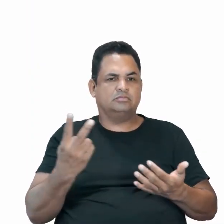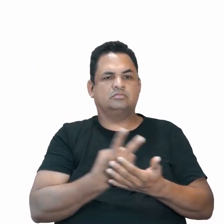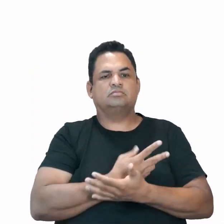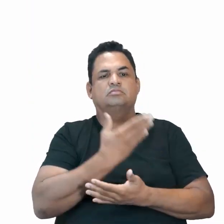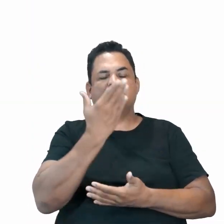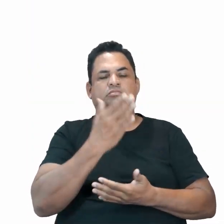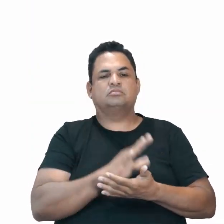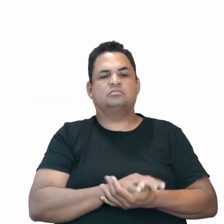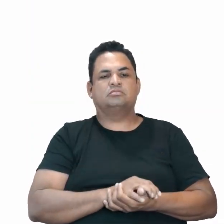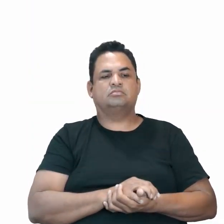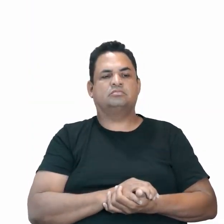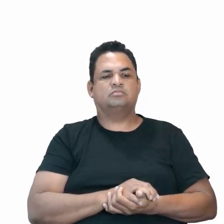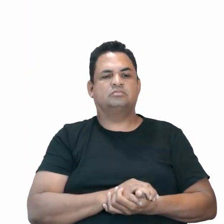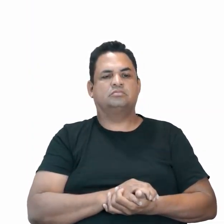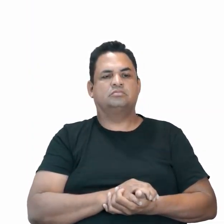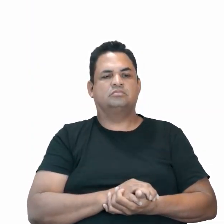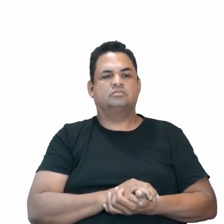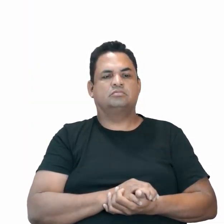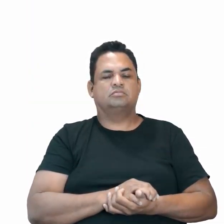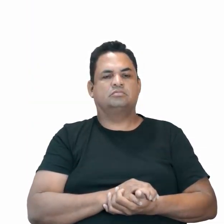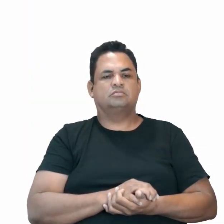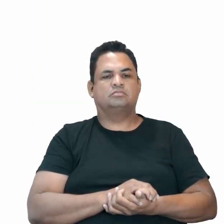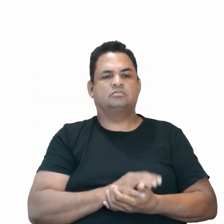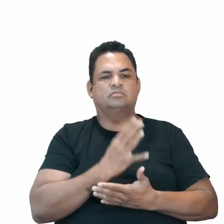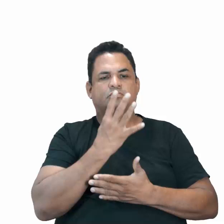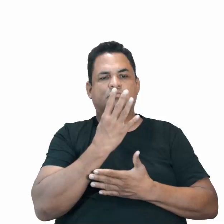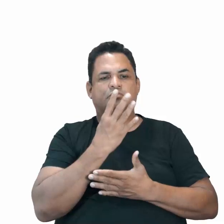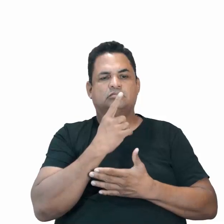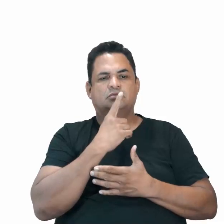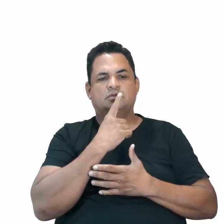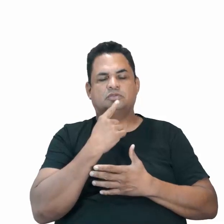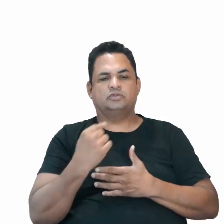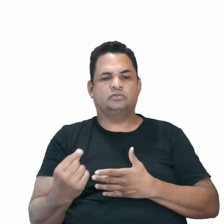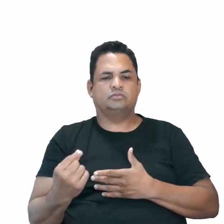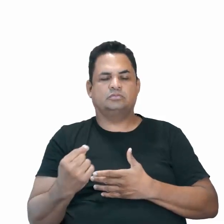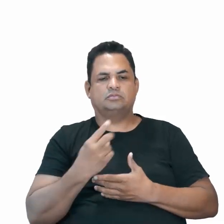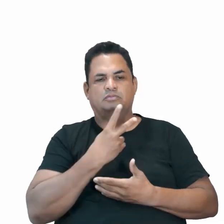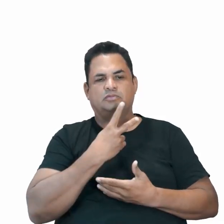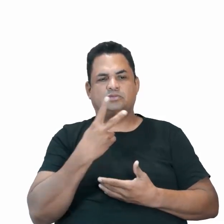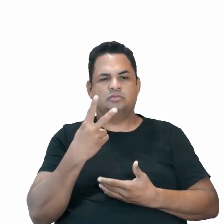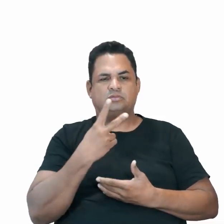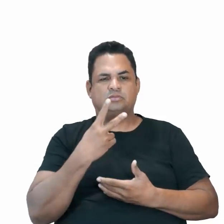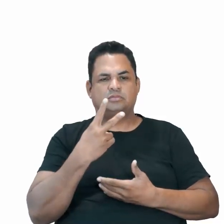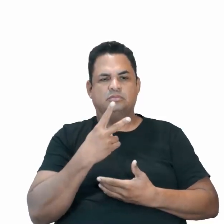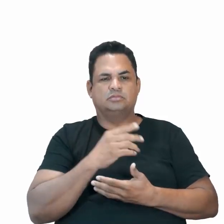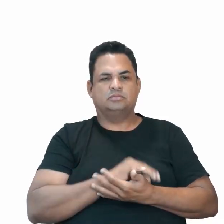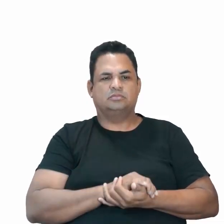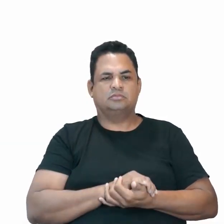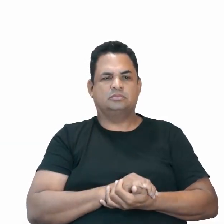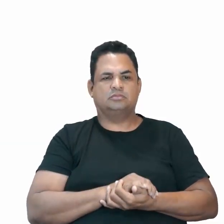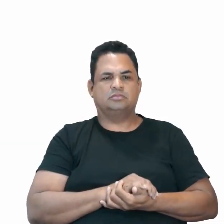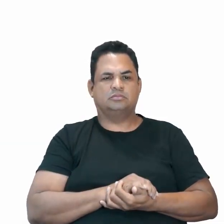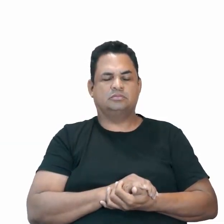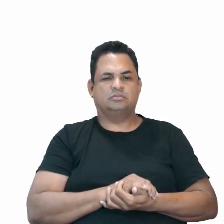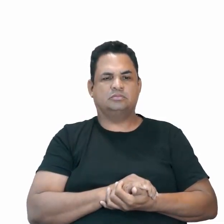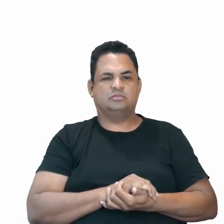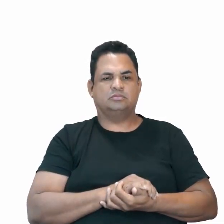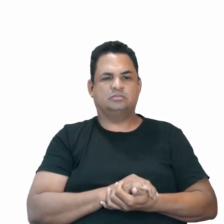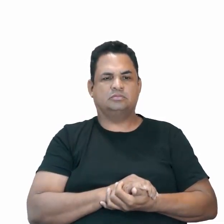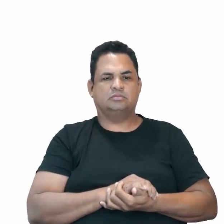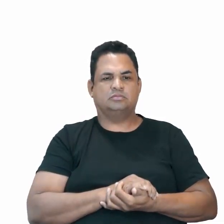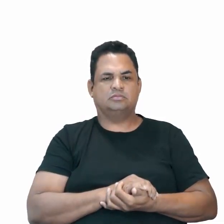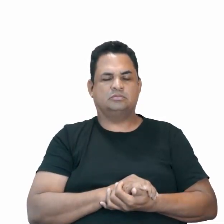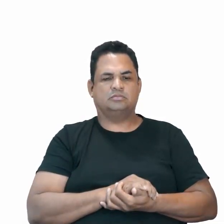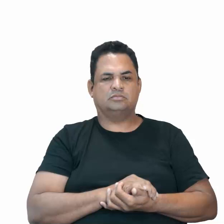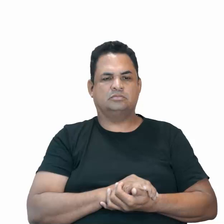falou aqui? Ó? Vai sumir 2 daqui, elas vão fazer isso aqui, ó. Ela vai